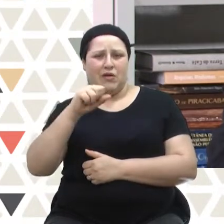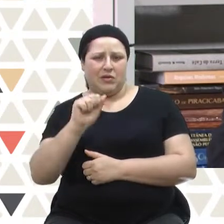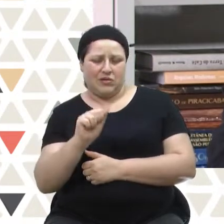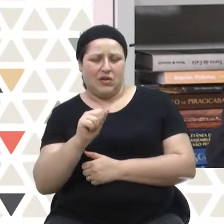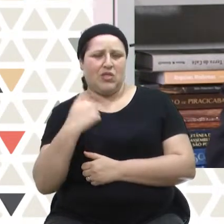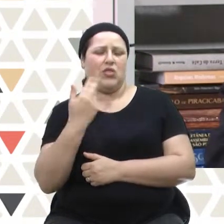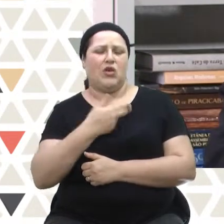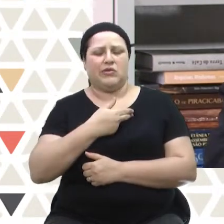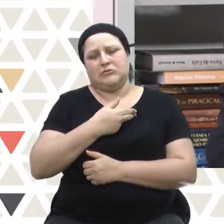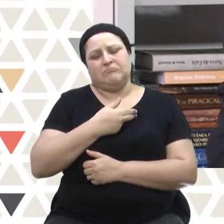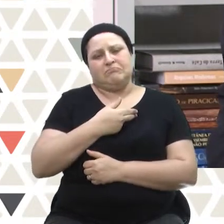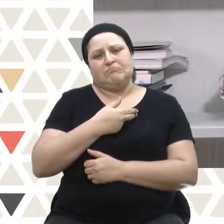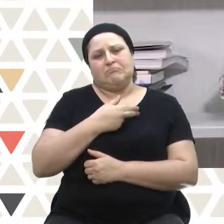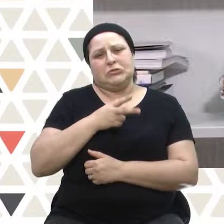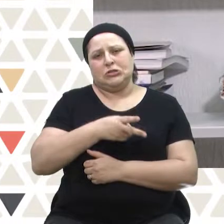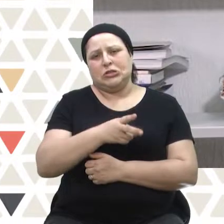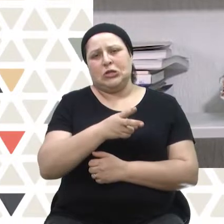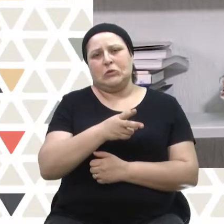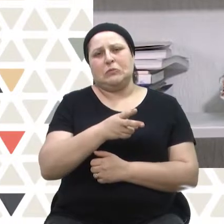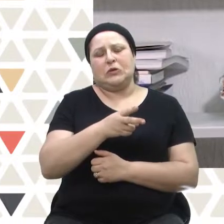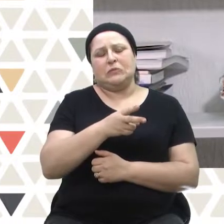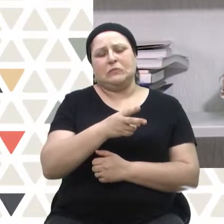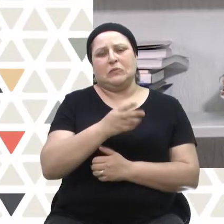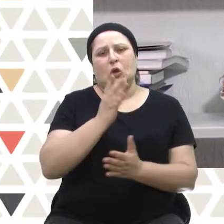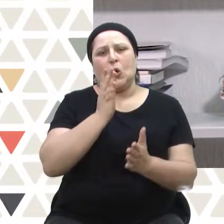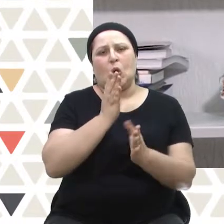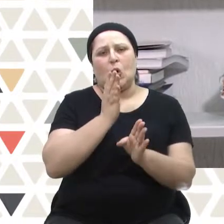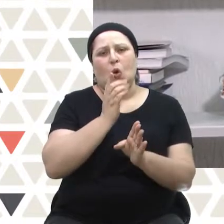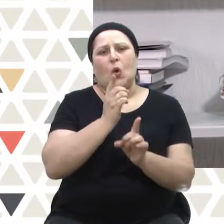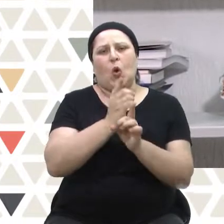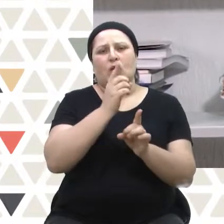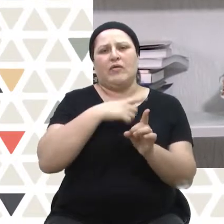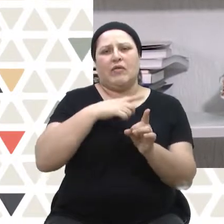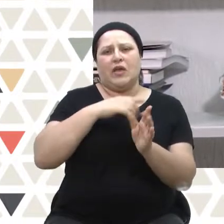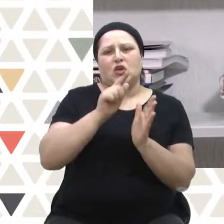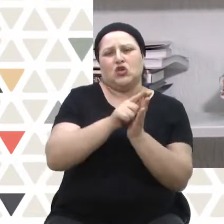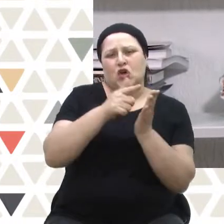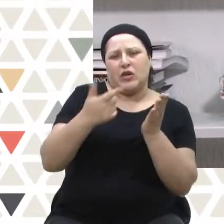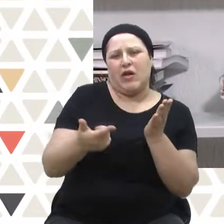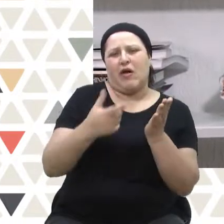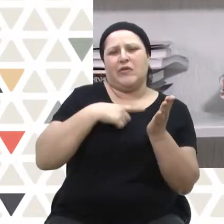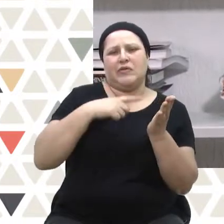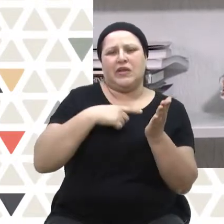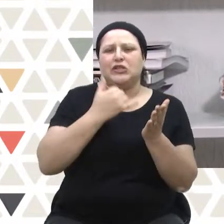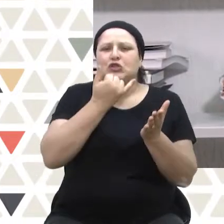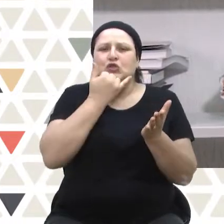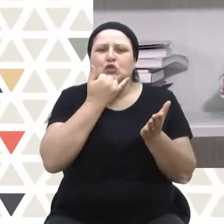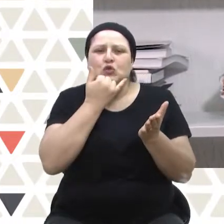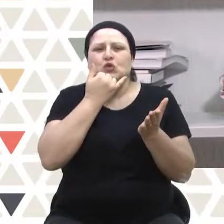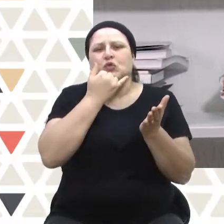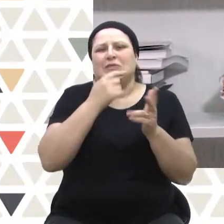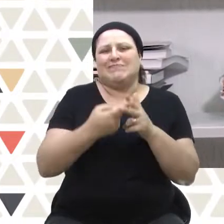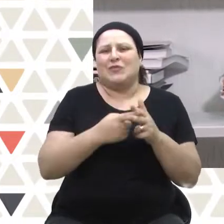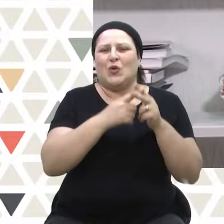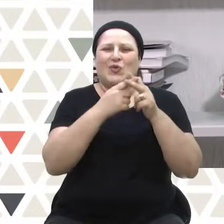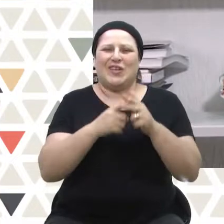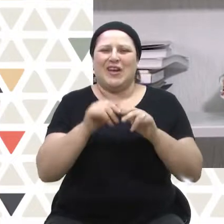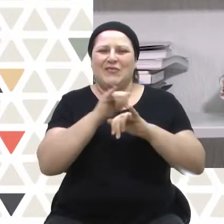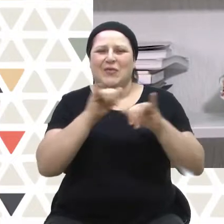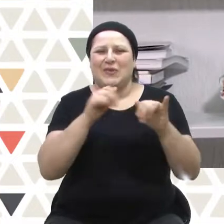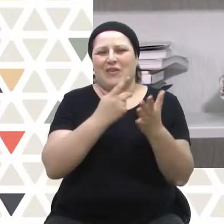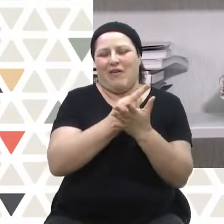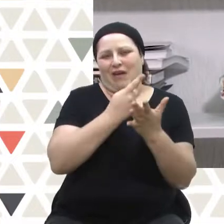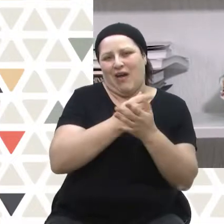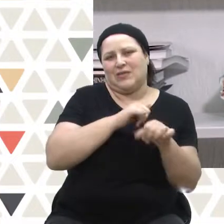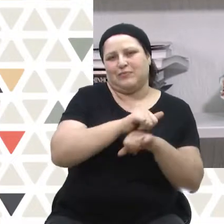seja, nós cotidianamente encontramos erratas em jornais, encontramos tentativas de